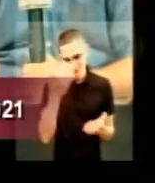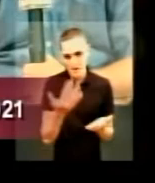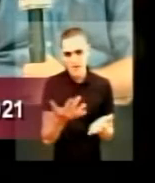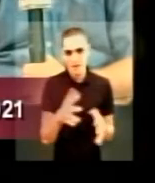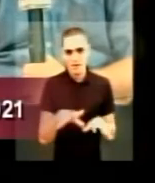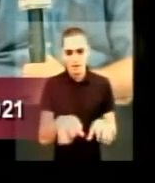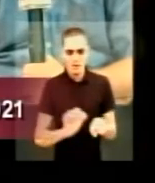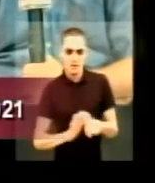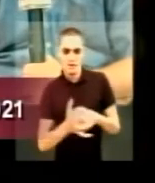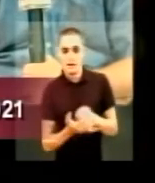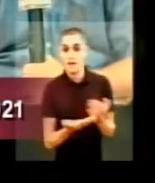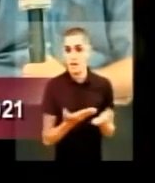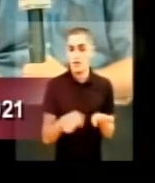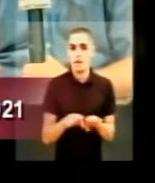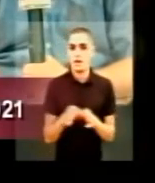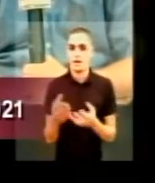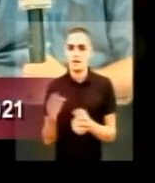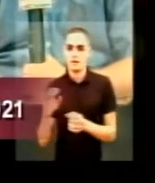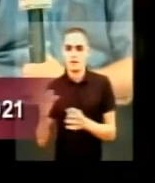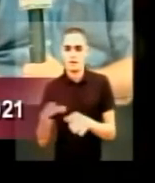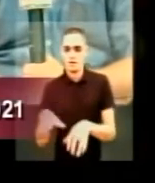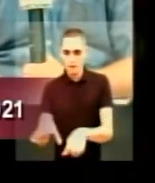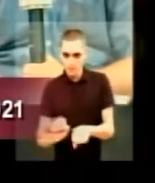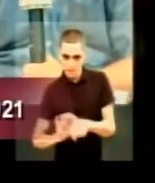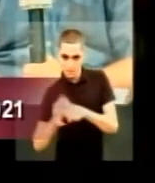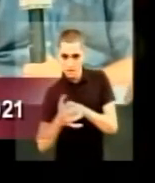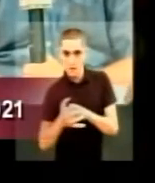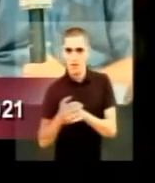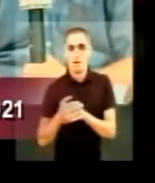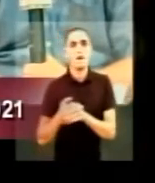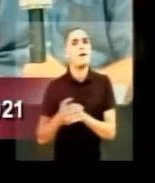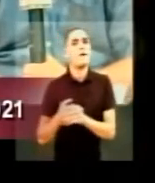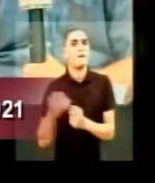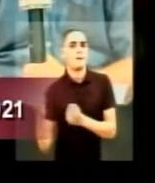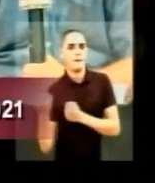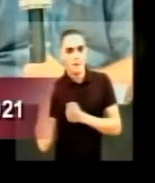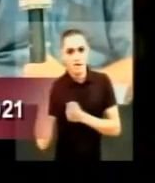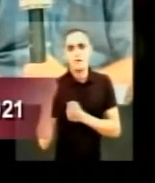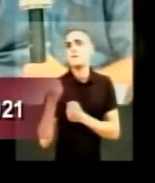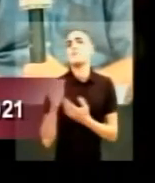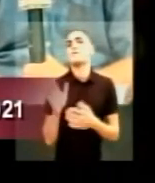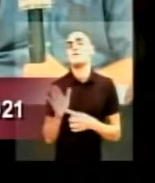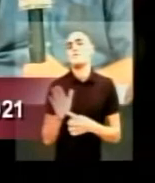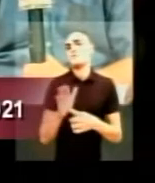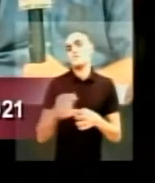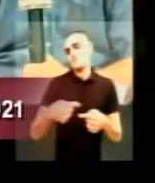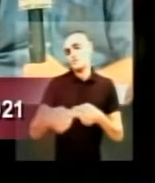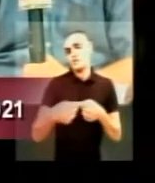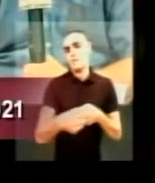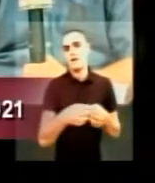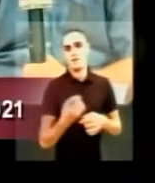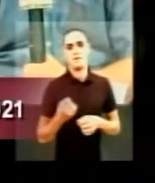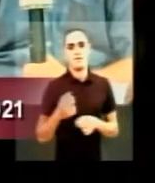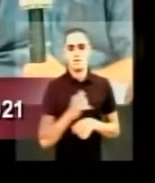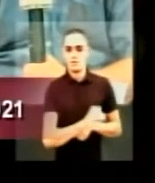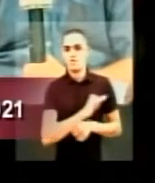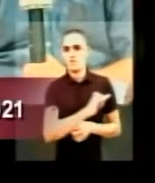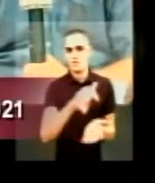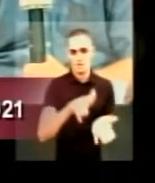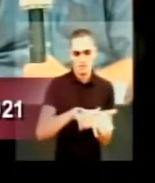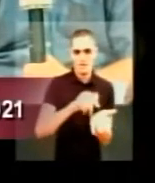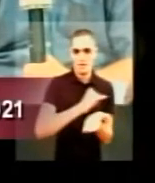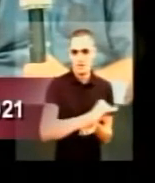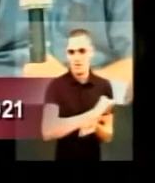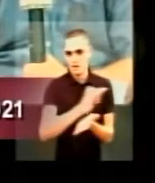Covid-19 por semana de notificação, então a gente observa aí nas curvas apresentadas, curva